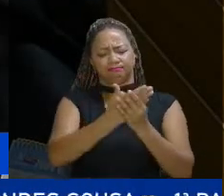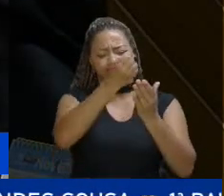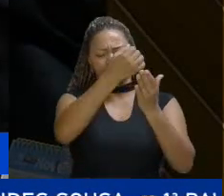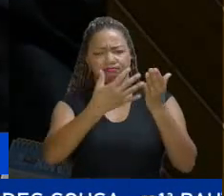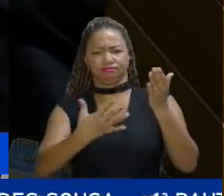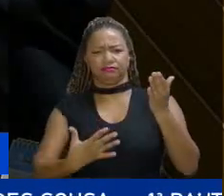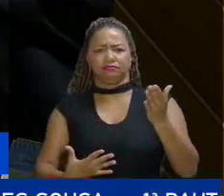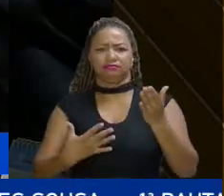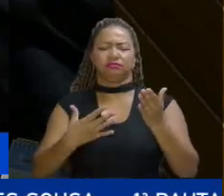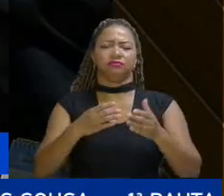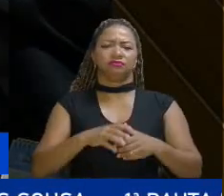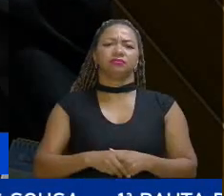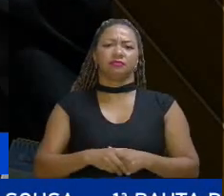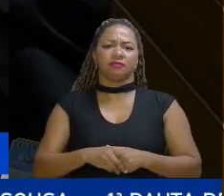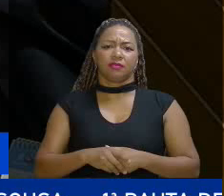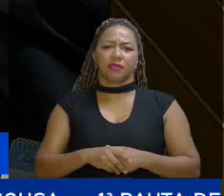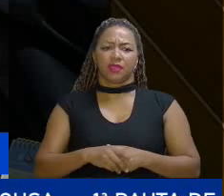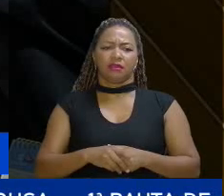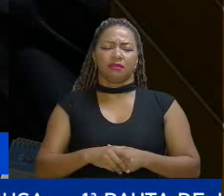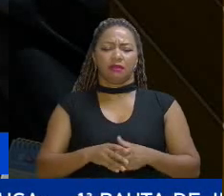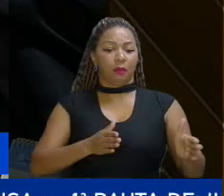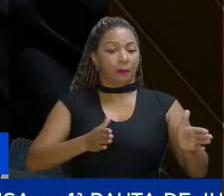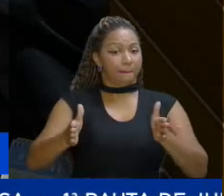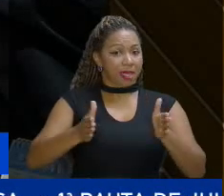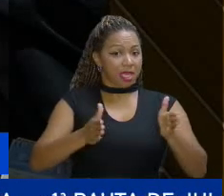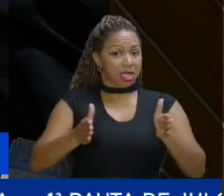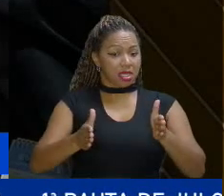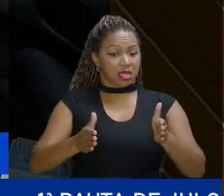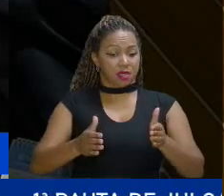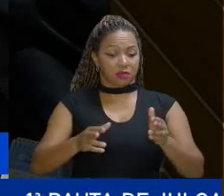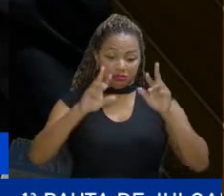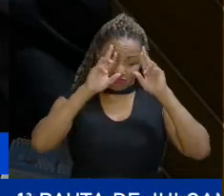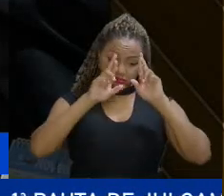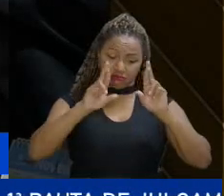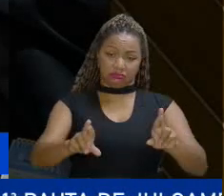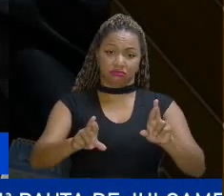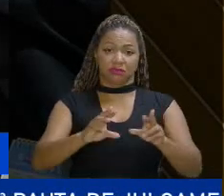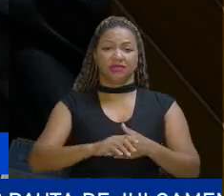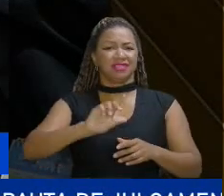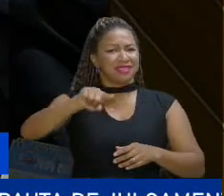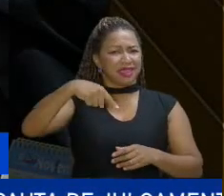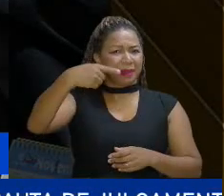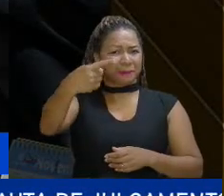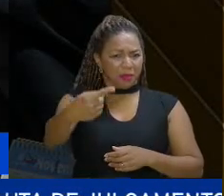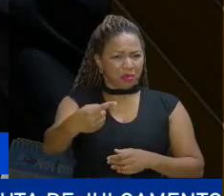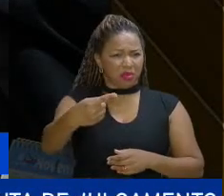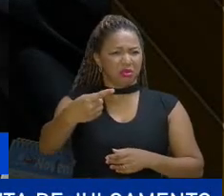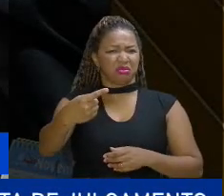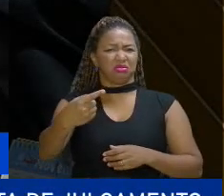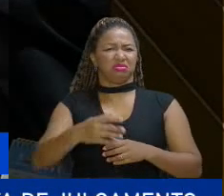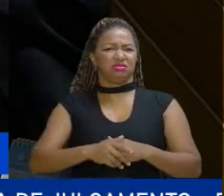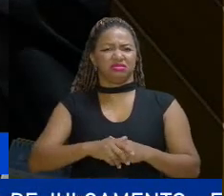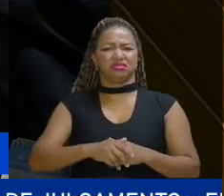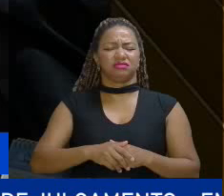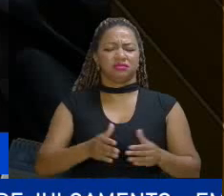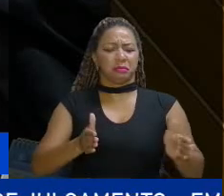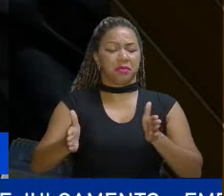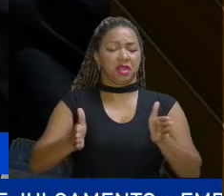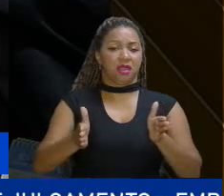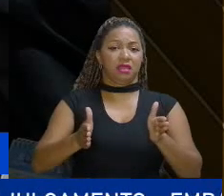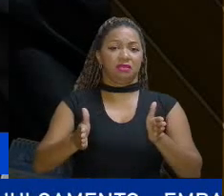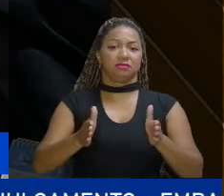embargos de declaração, deixou transcorrer o prazo legal do recurso para, em 3 momentos posteriores e, portanto,